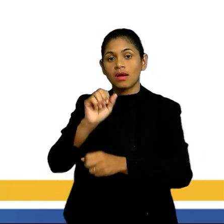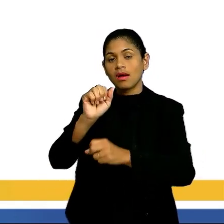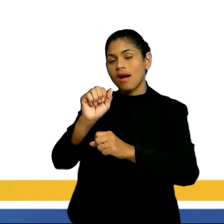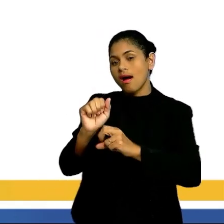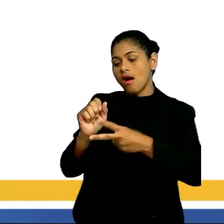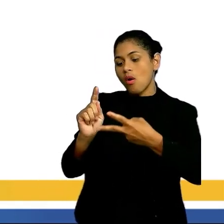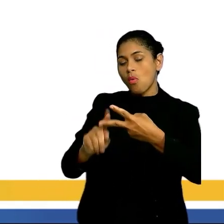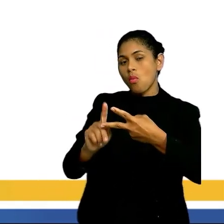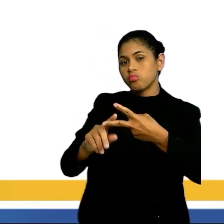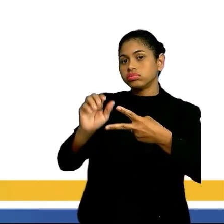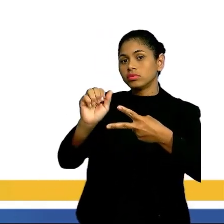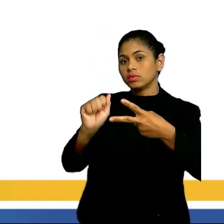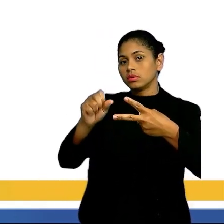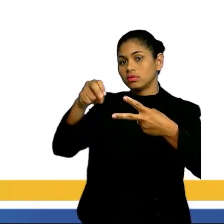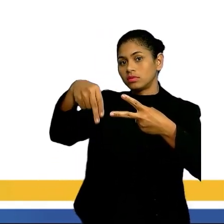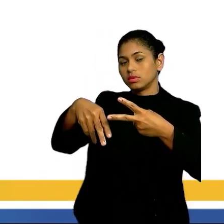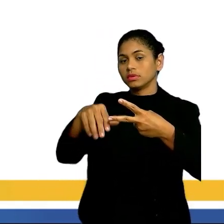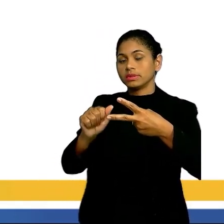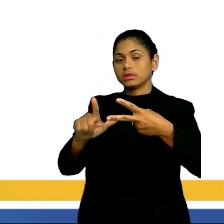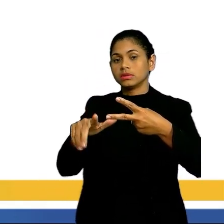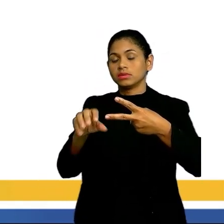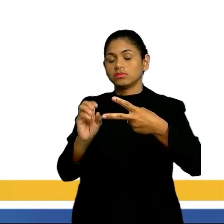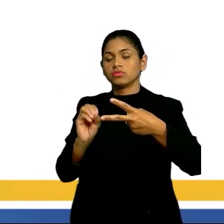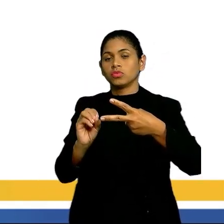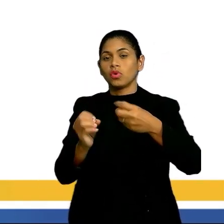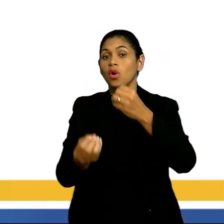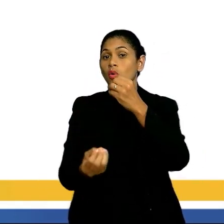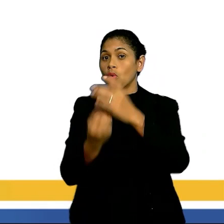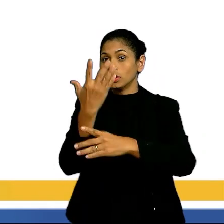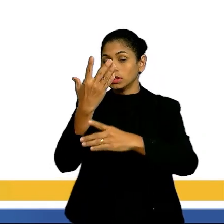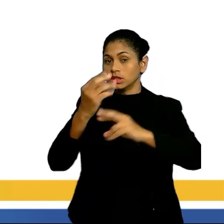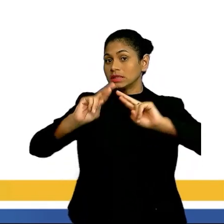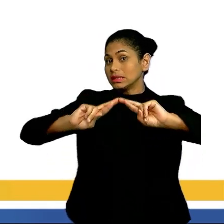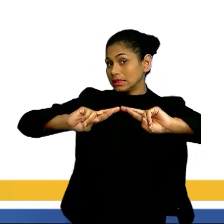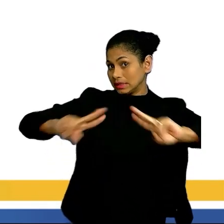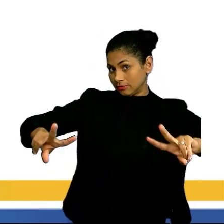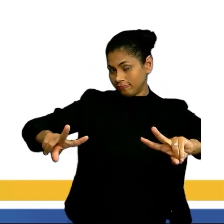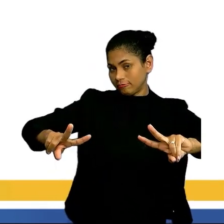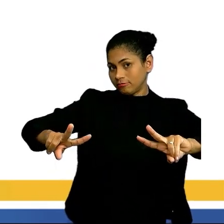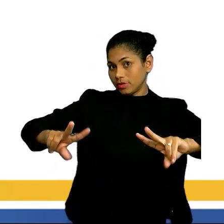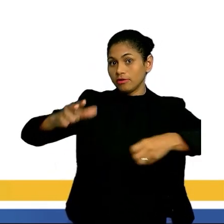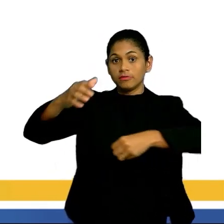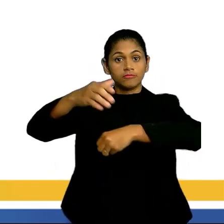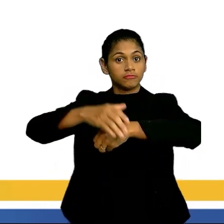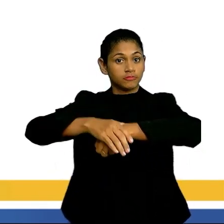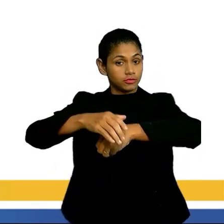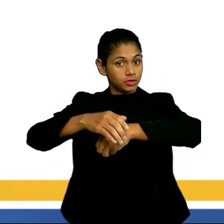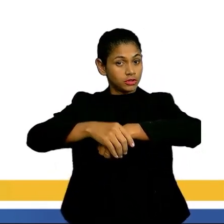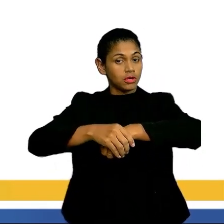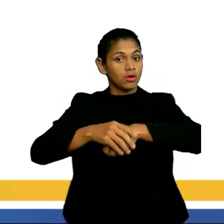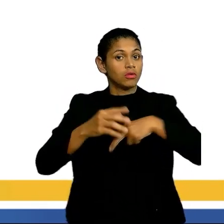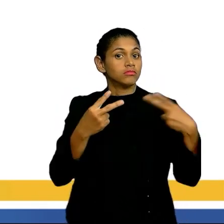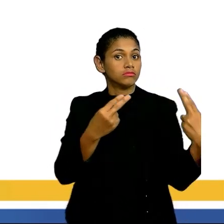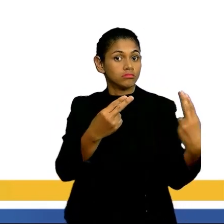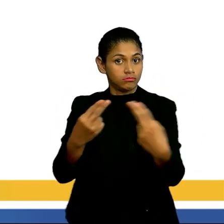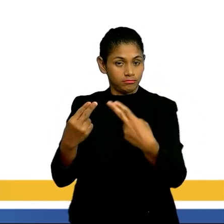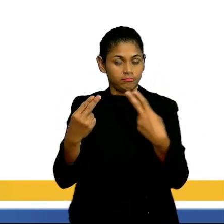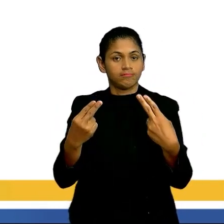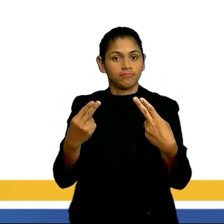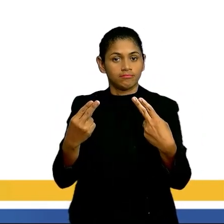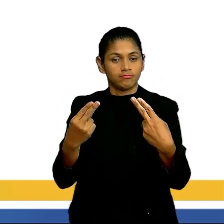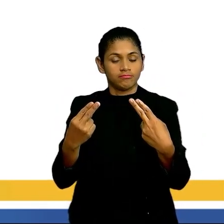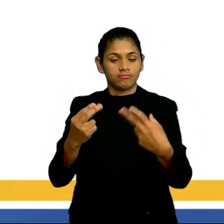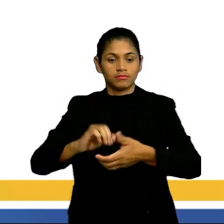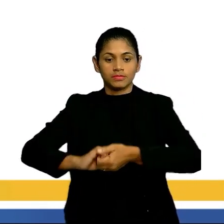análogos, a origem embrionárias é diferente, porém as suas funções são iguais e as suas evidências é